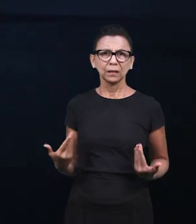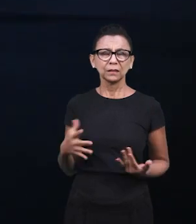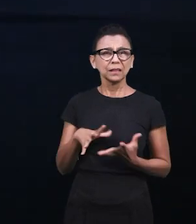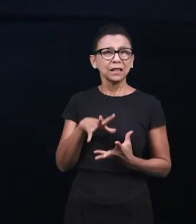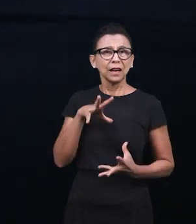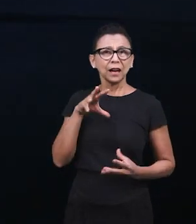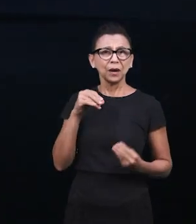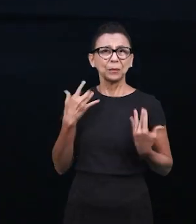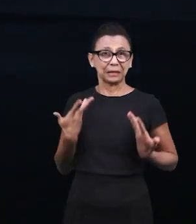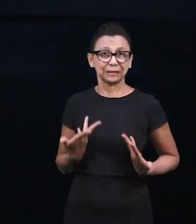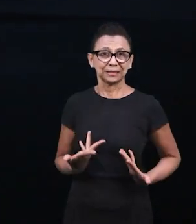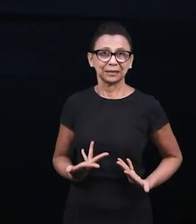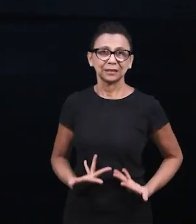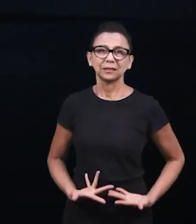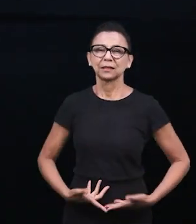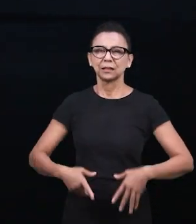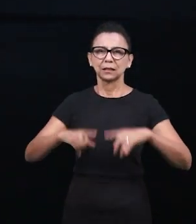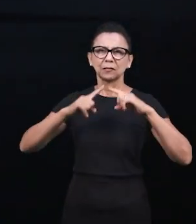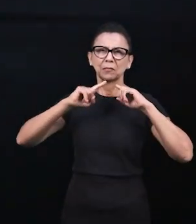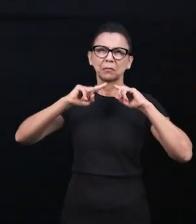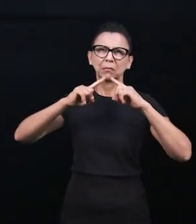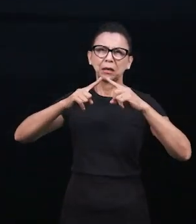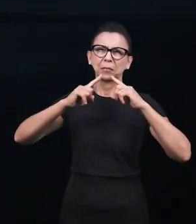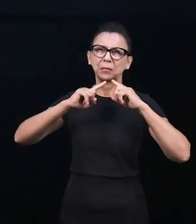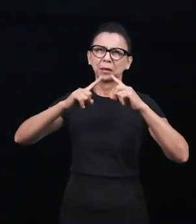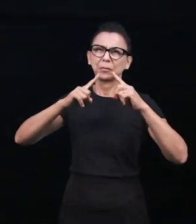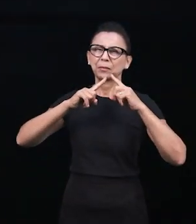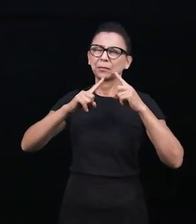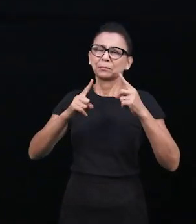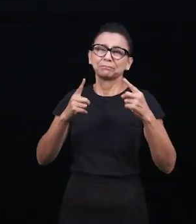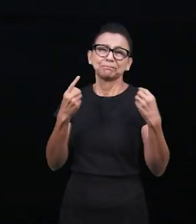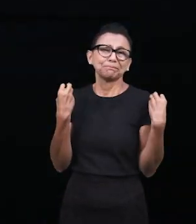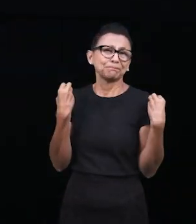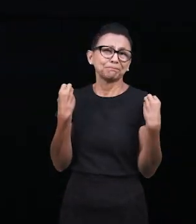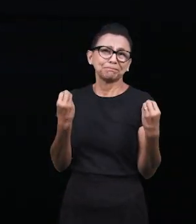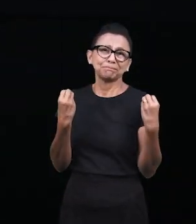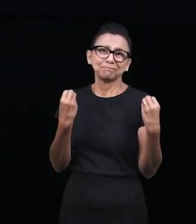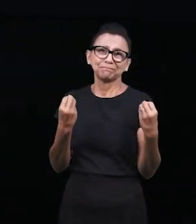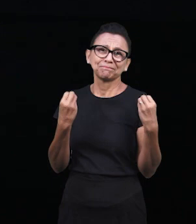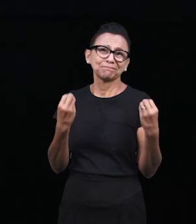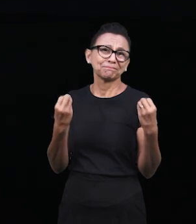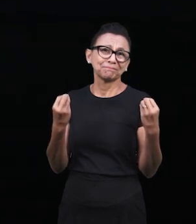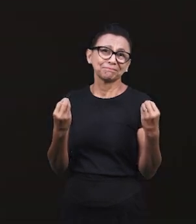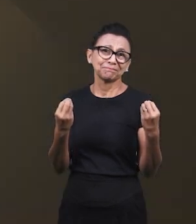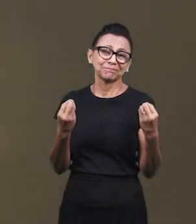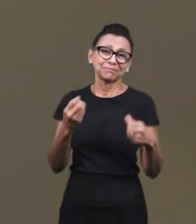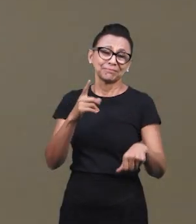Alma cansada, o teu lamento não resolverá.